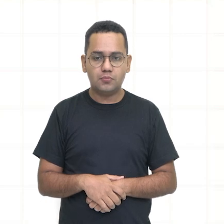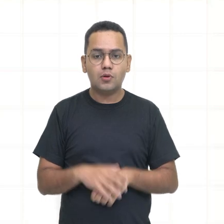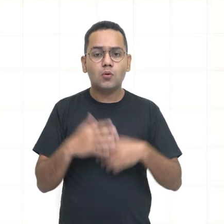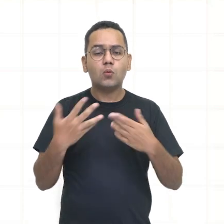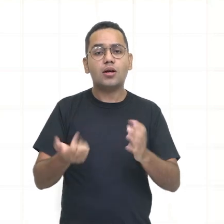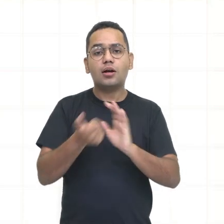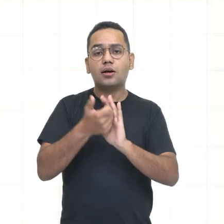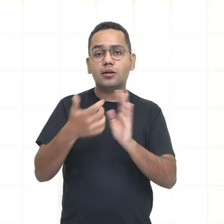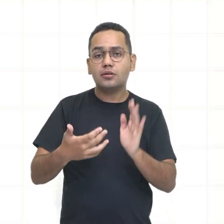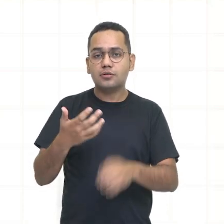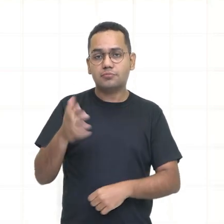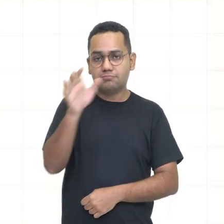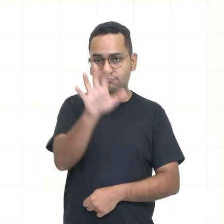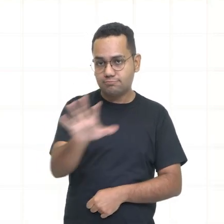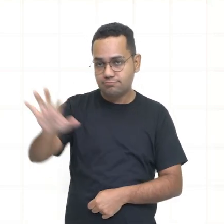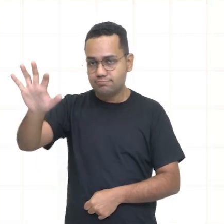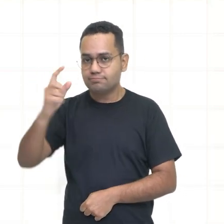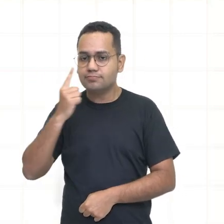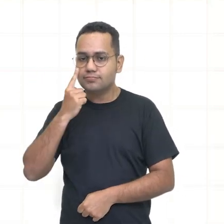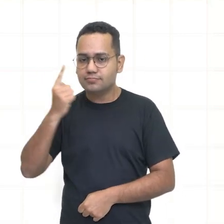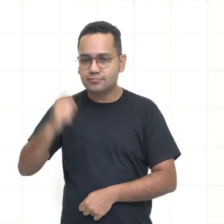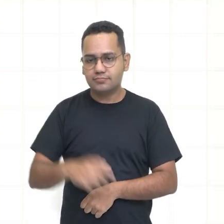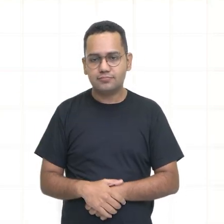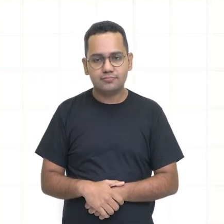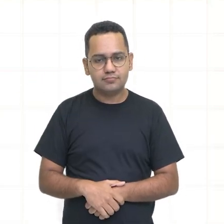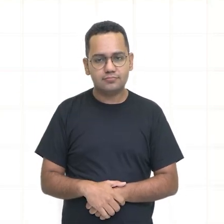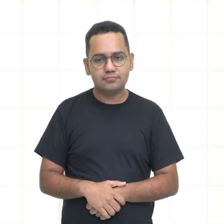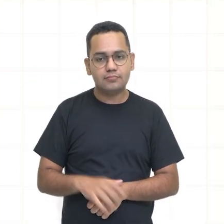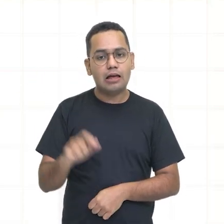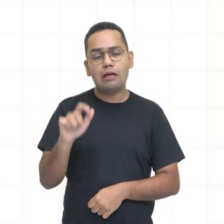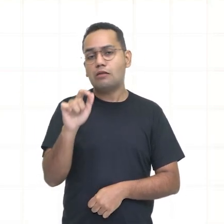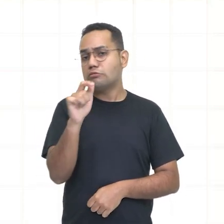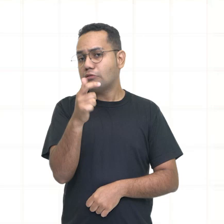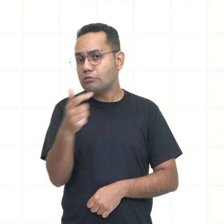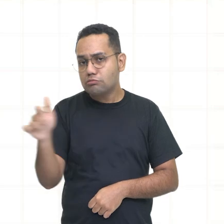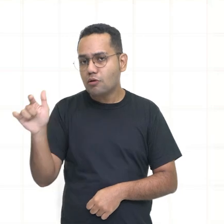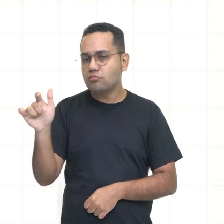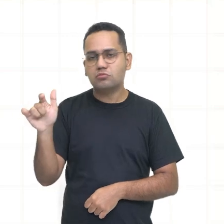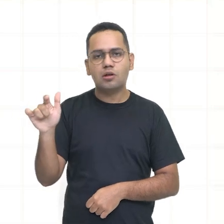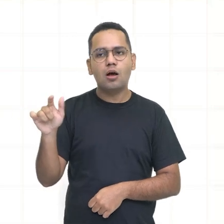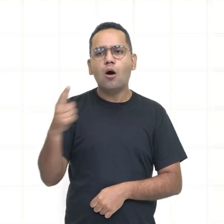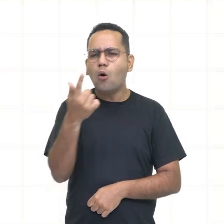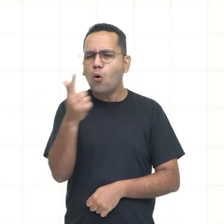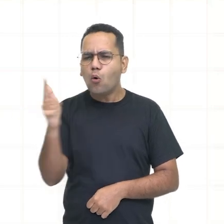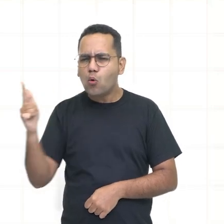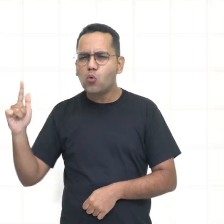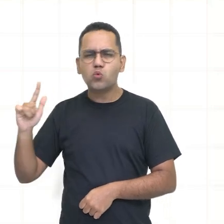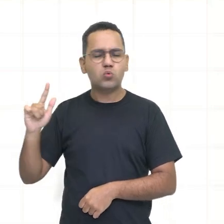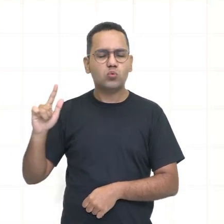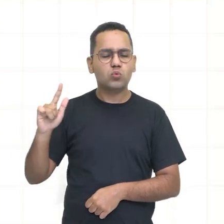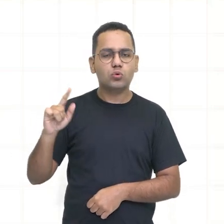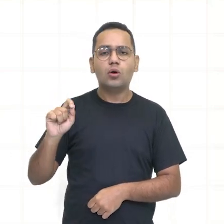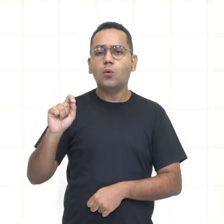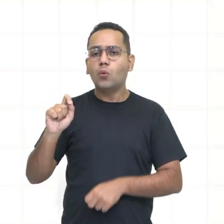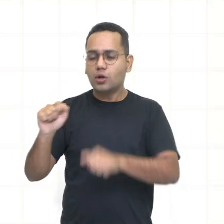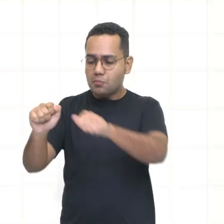características desse sistema nazista? O antiparlamentarismo, eles vão ser aversos ao